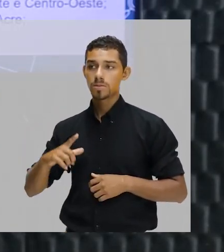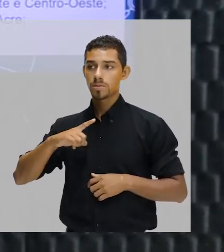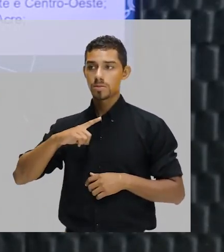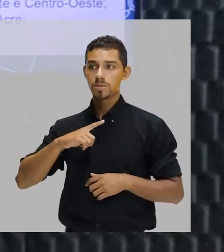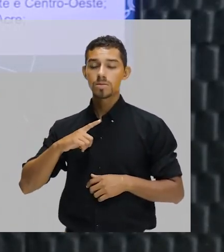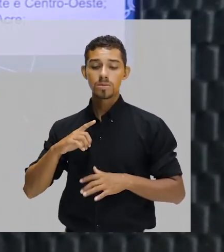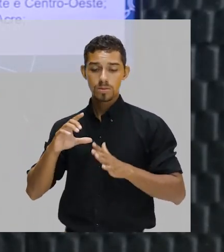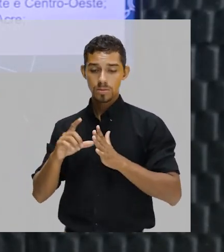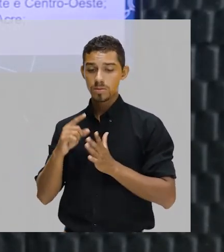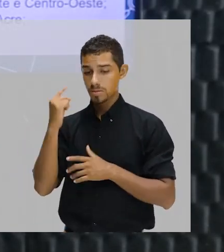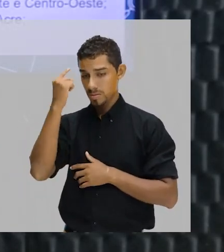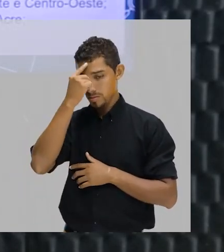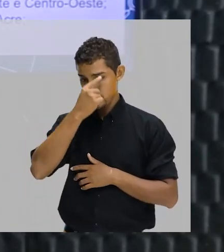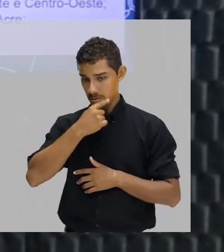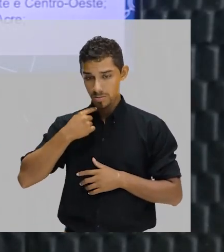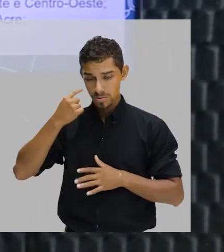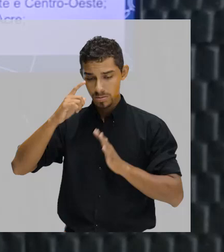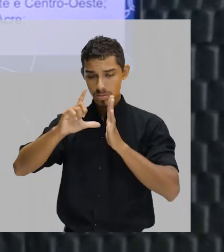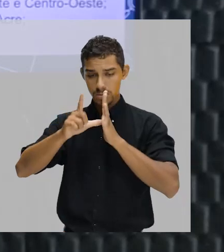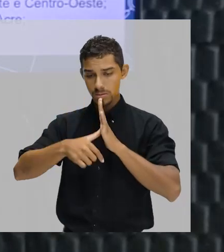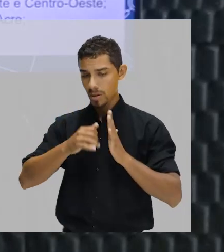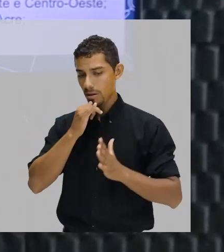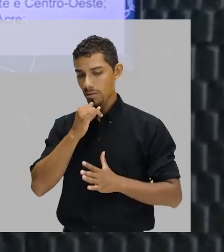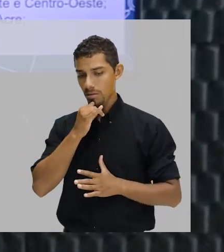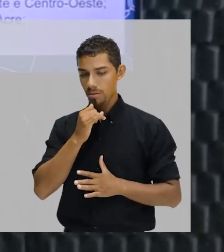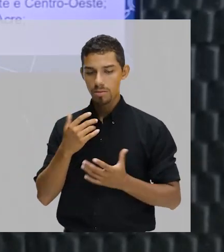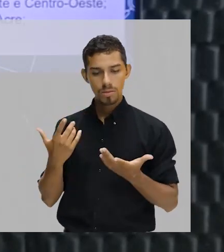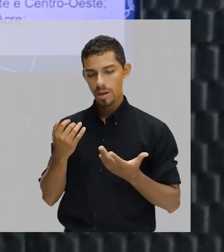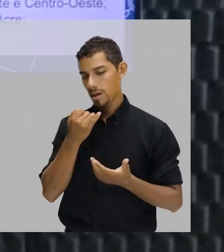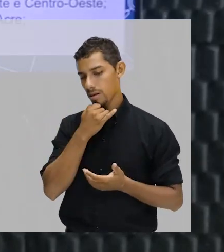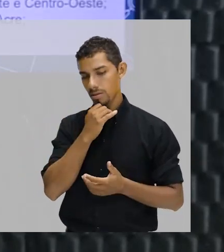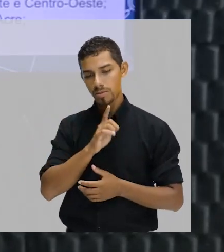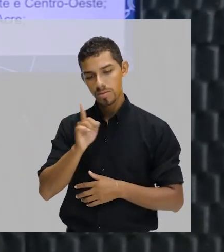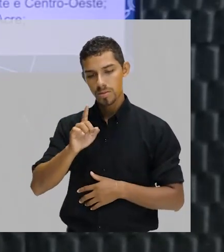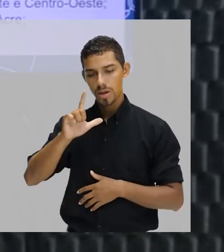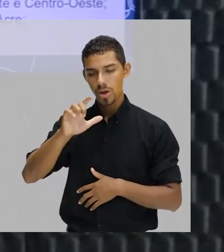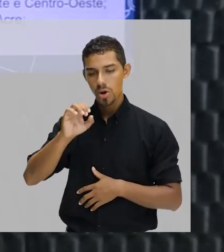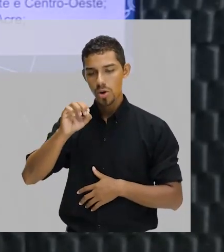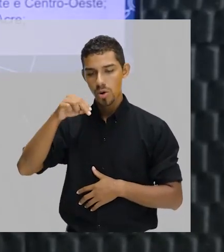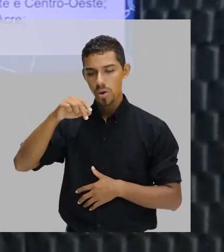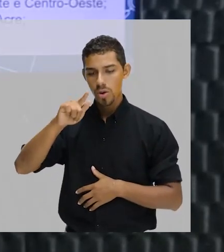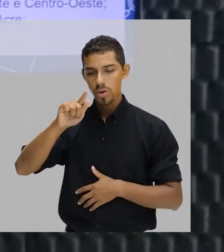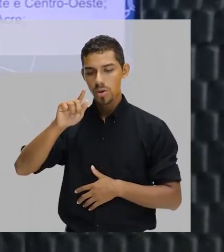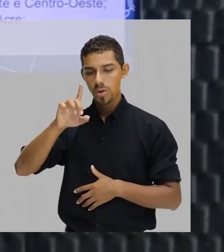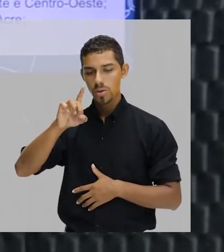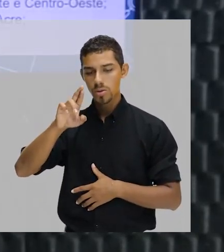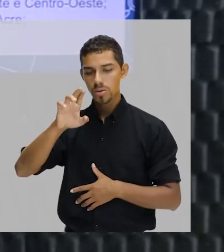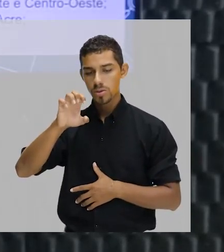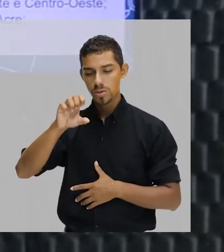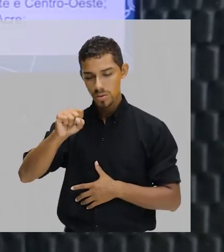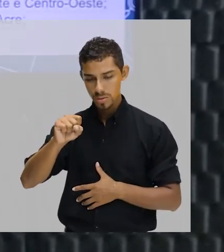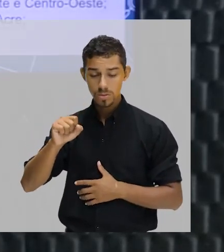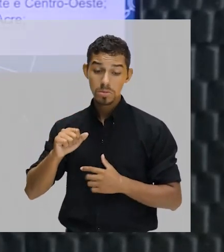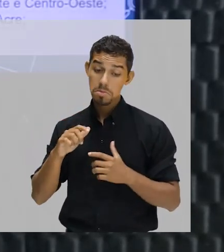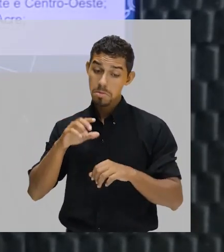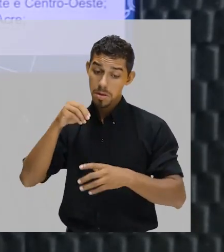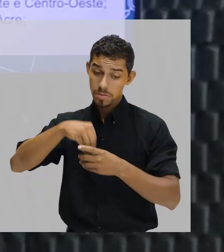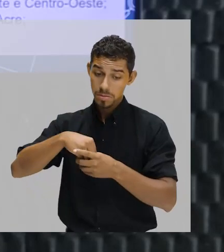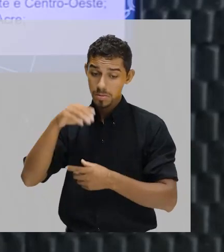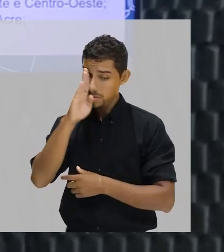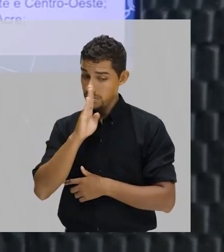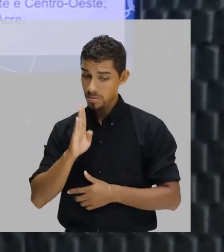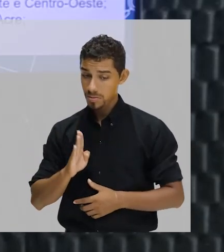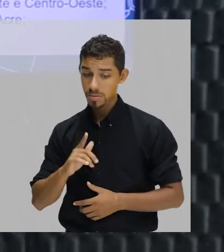está atrasado em relação à hora, por exemplo, de Londres, onde tem um marco, né, o meridiano de Greenwich. Só que dentro do território brasileiro